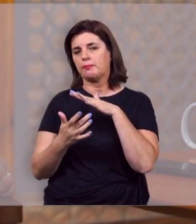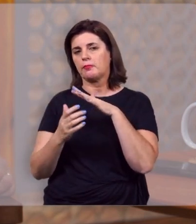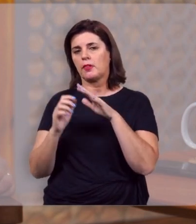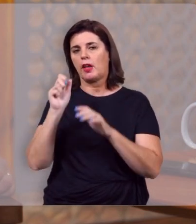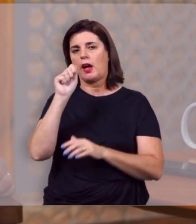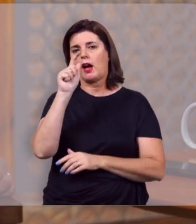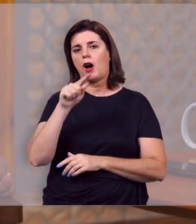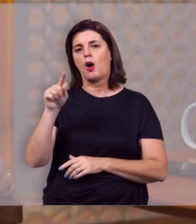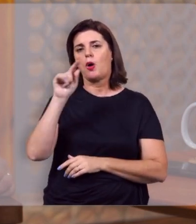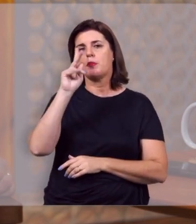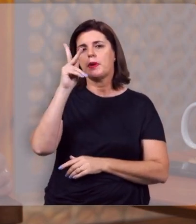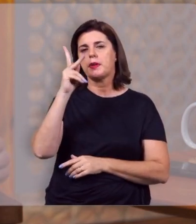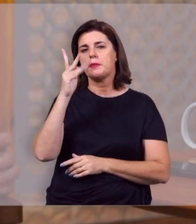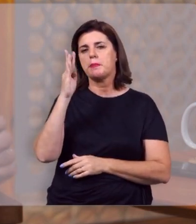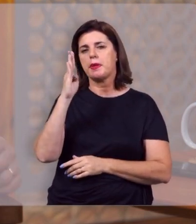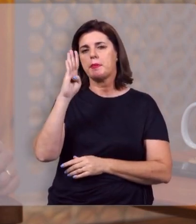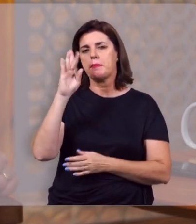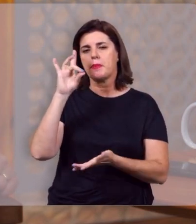lá no